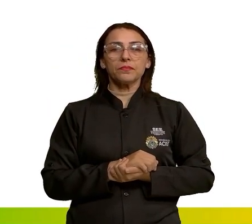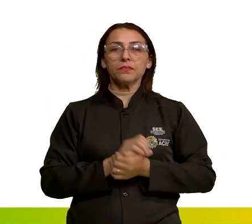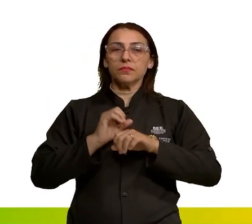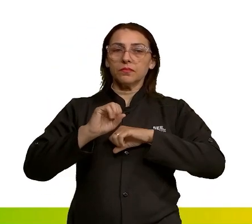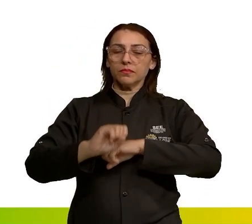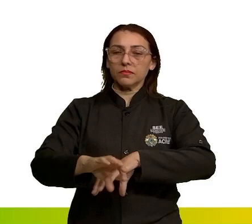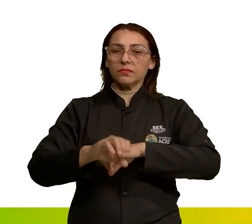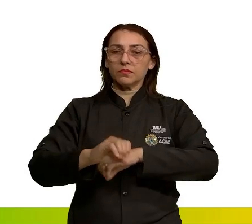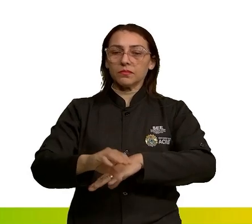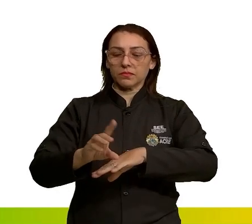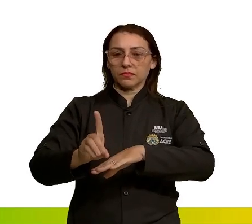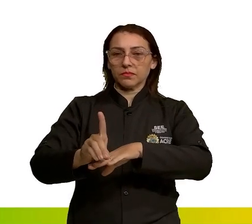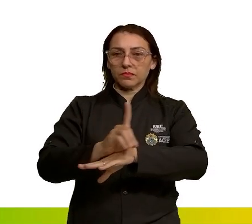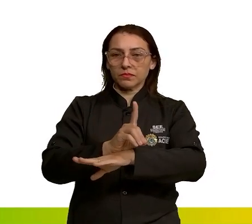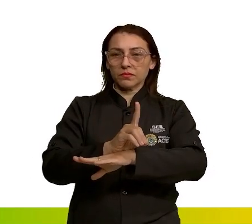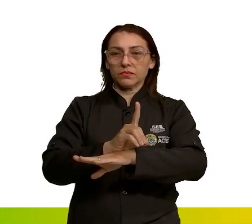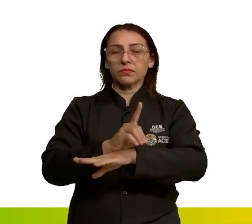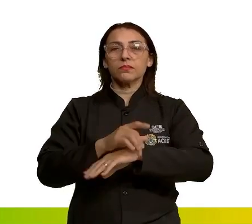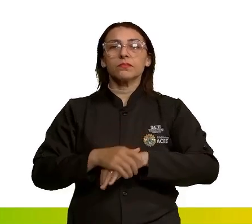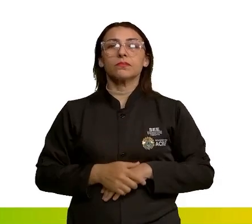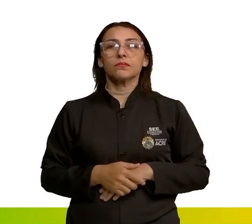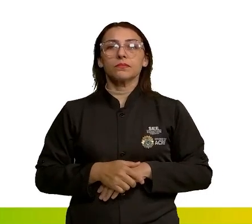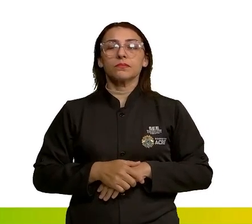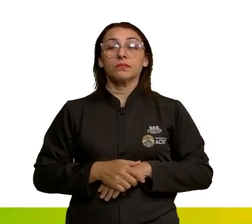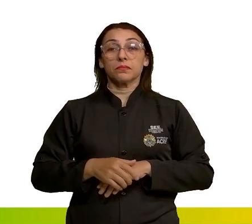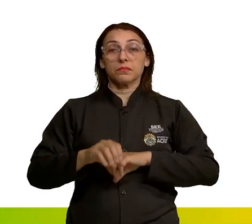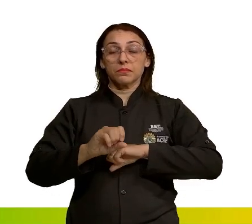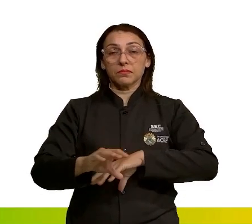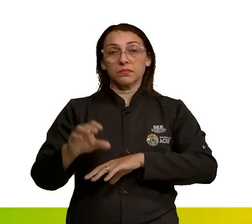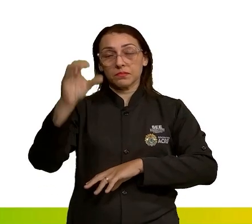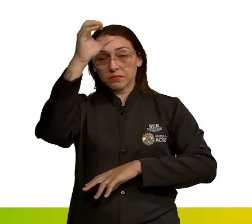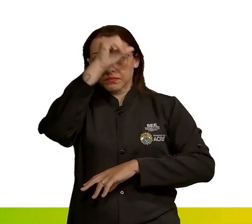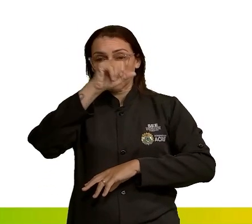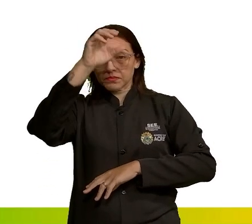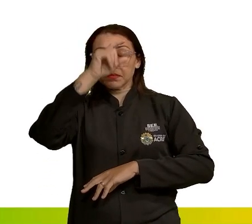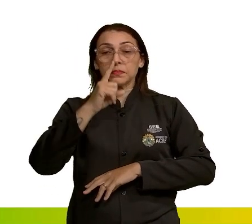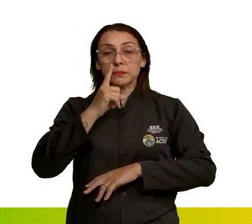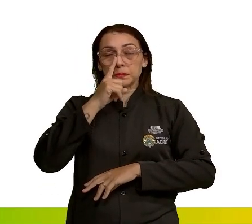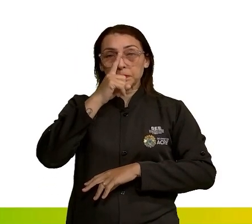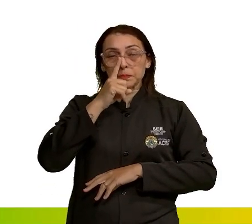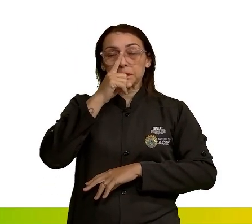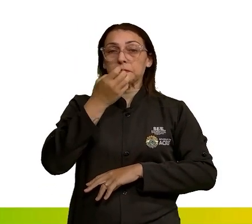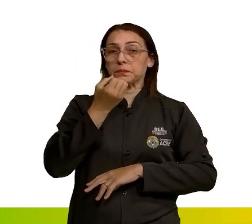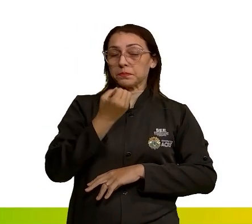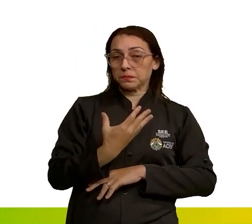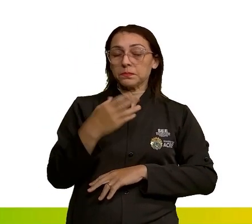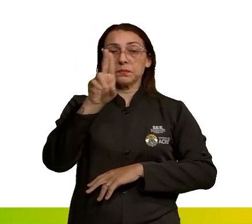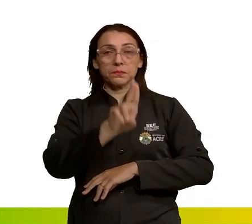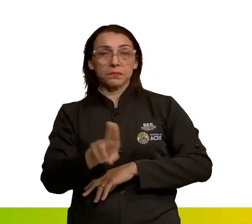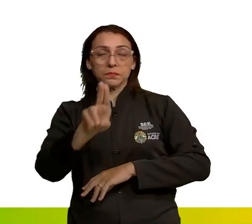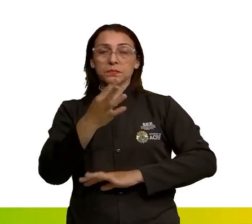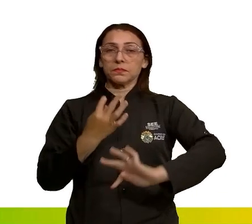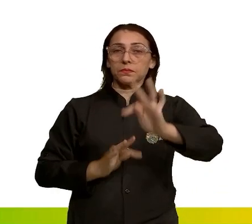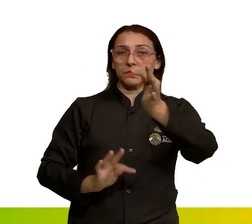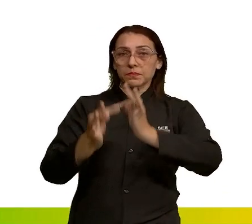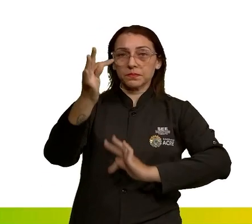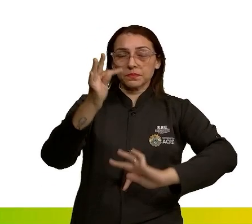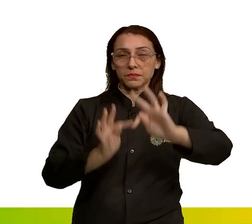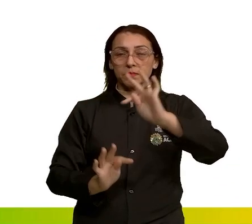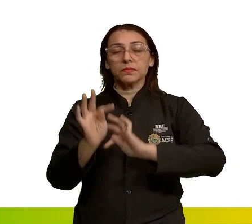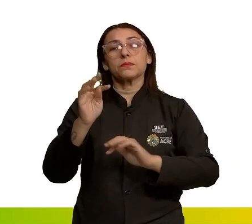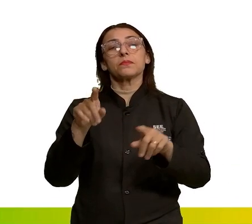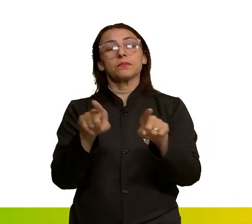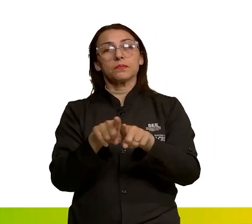Educação digital. Educação para aprender sobre os riscos e benefícios do uso da tecnologia,